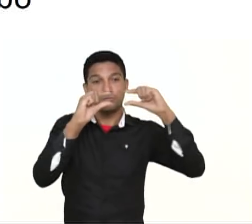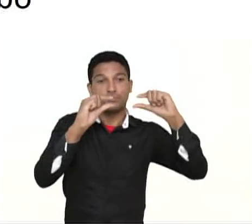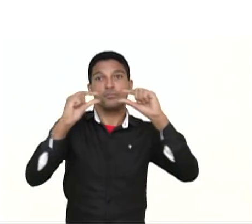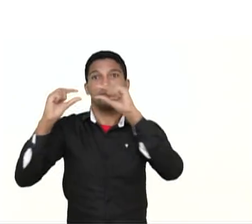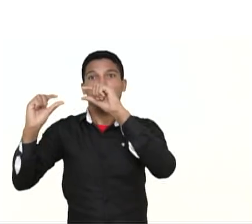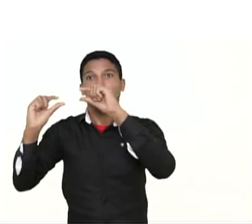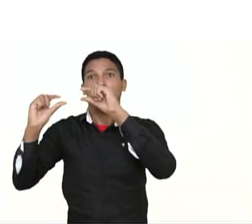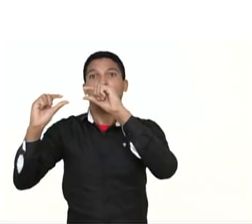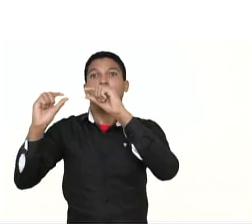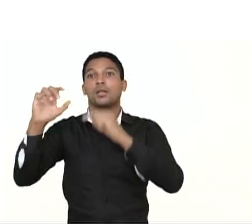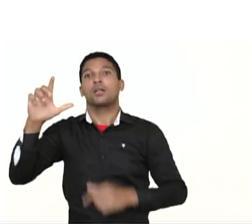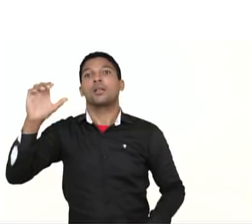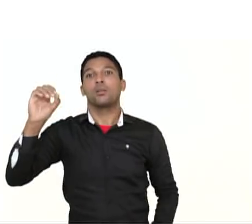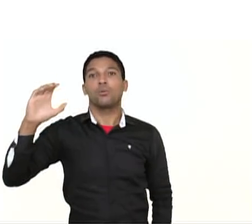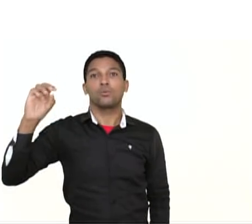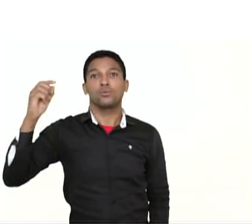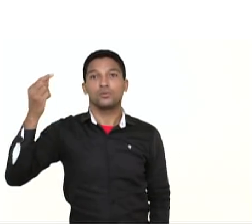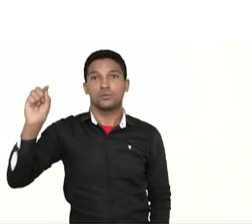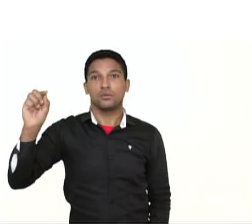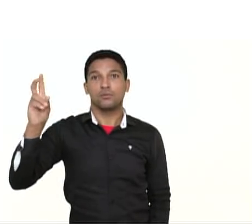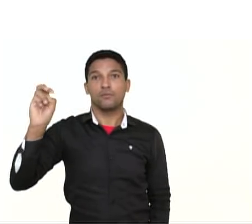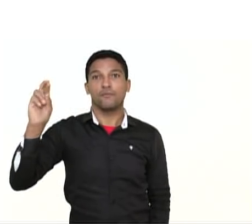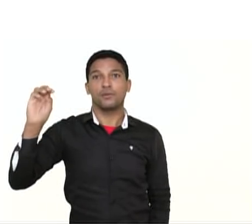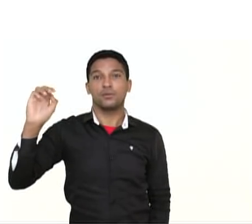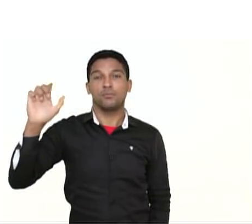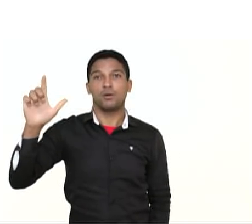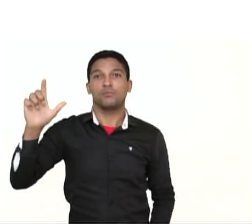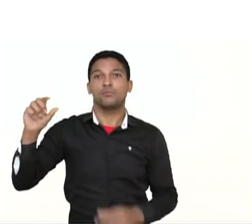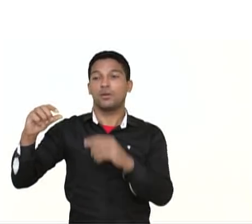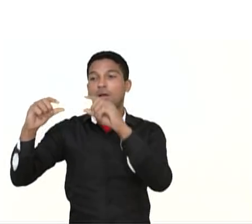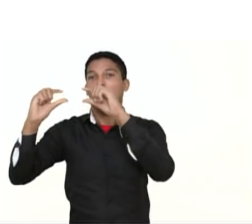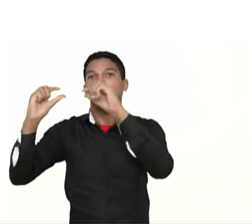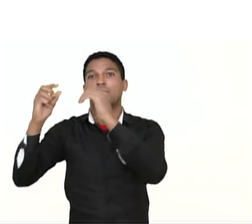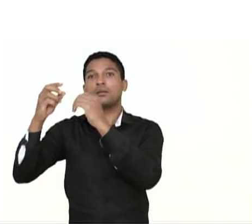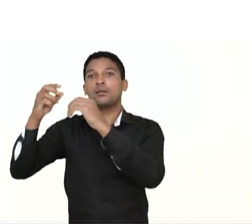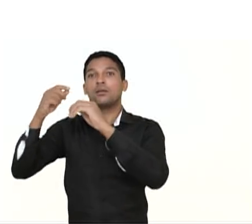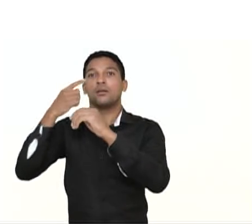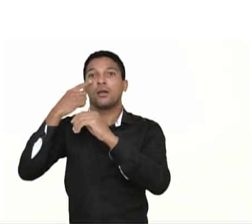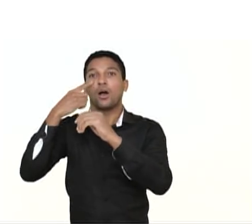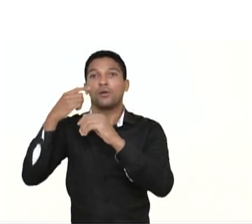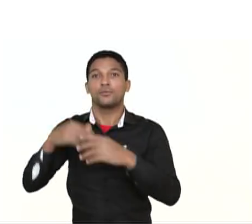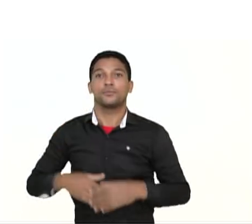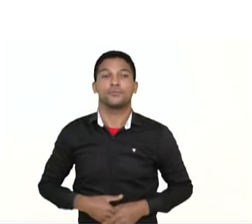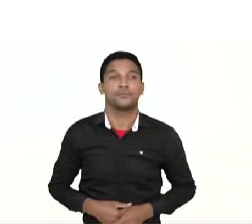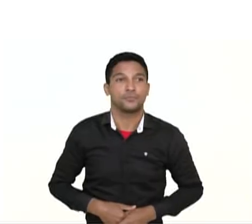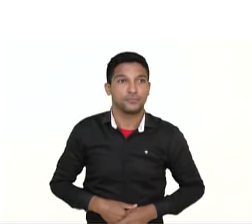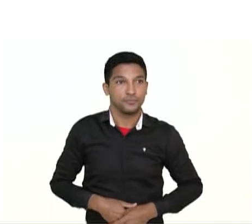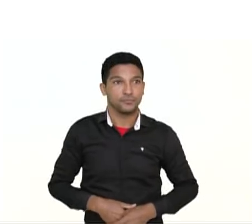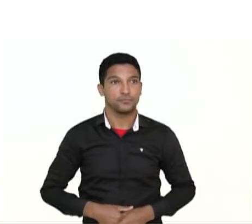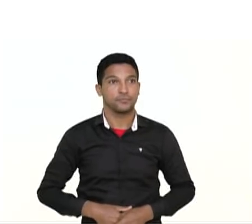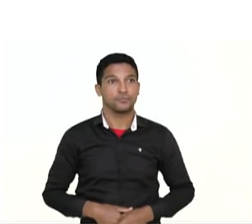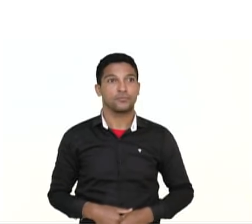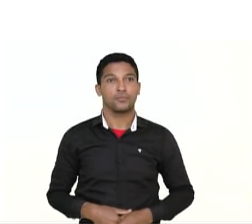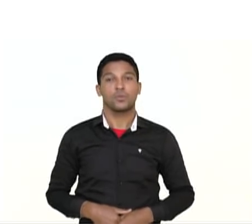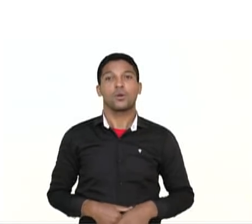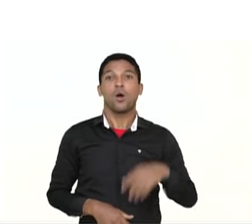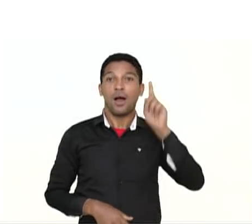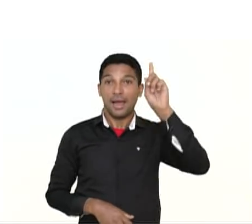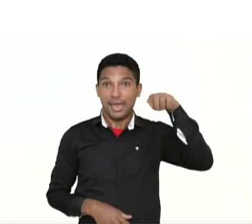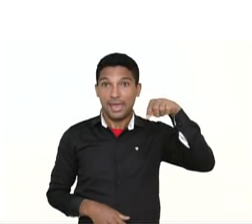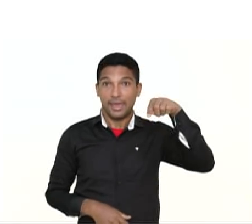agora, seguindo, vamos pensar aqui comigo, tá, estudante? É o nível mais alto